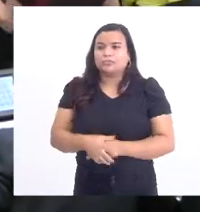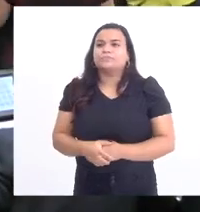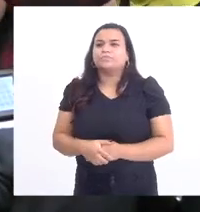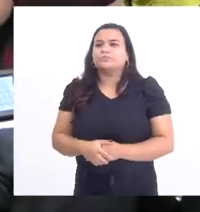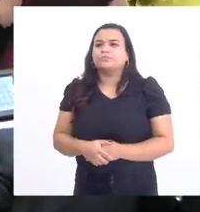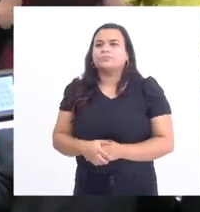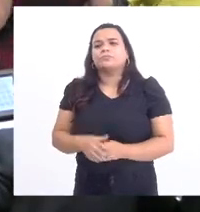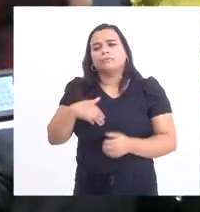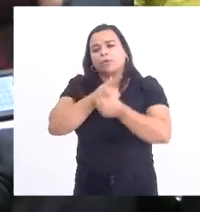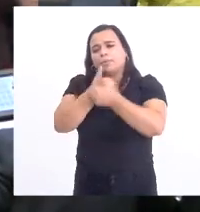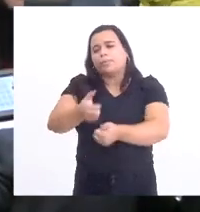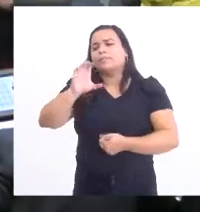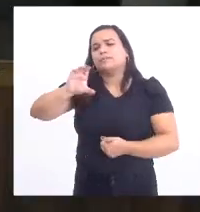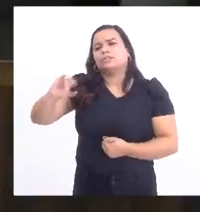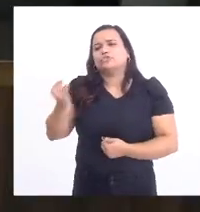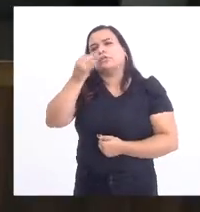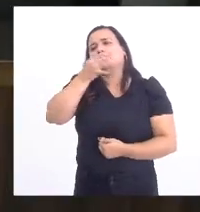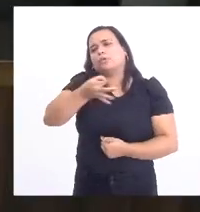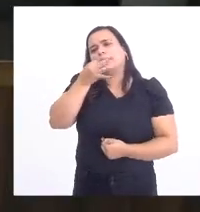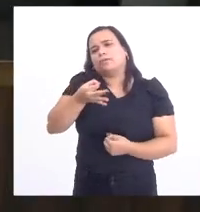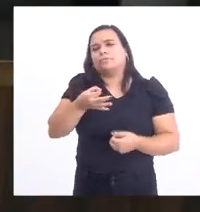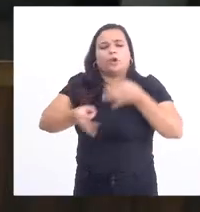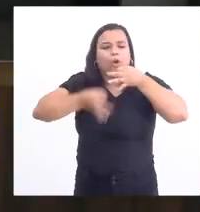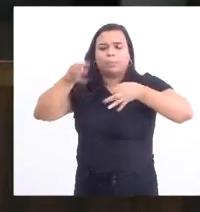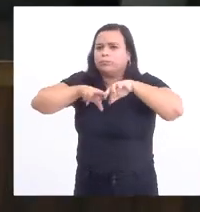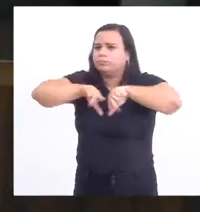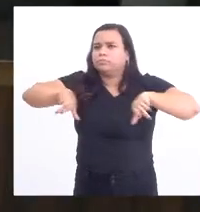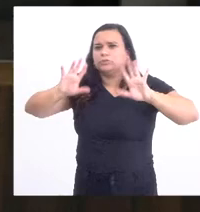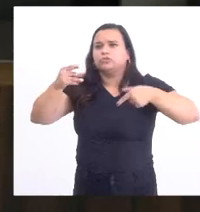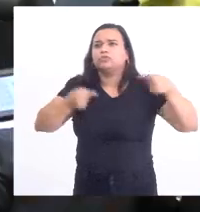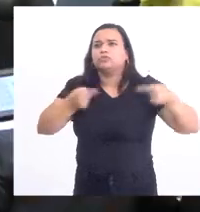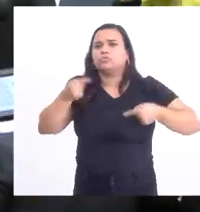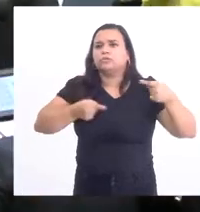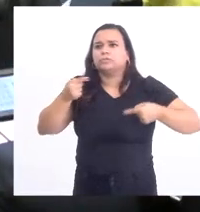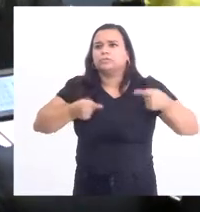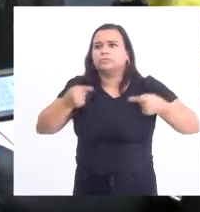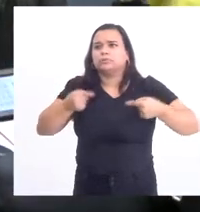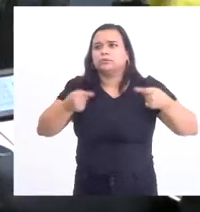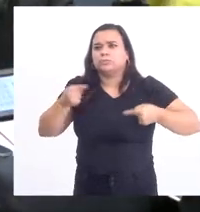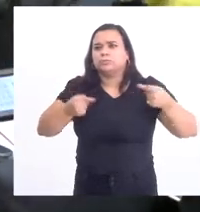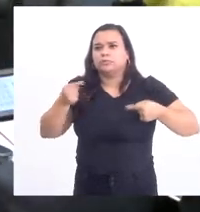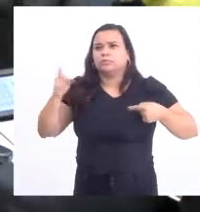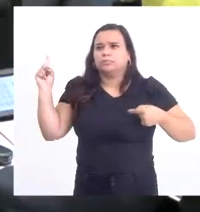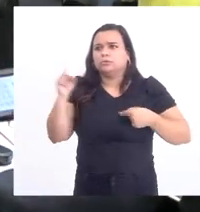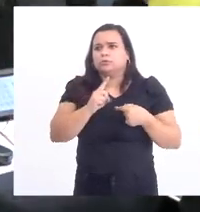Acompanha a CCJ, presidente. Os pareceres emitidos em discussão. Para discutir. Para discutir, Dani Monteiro.